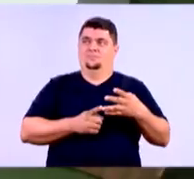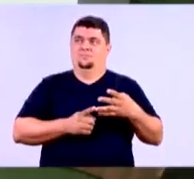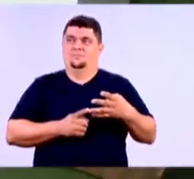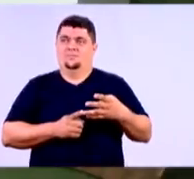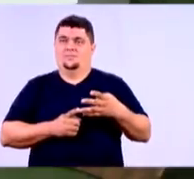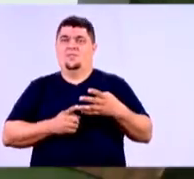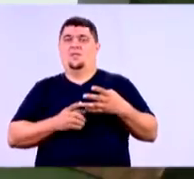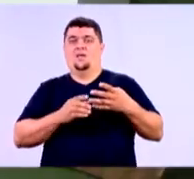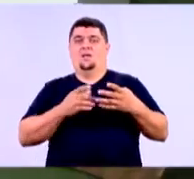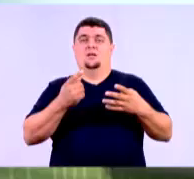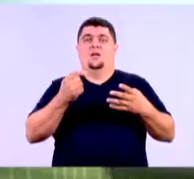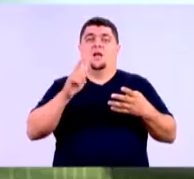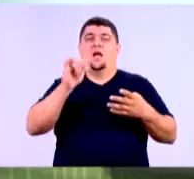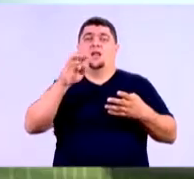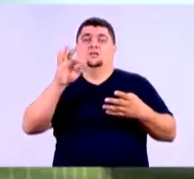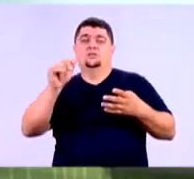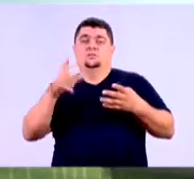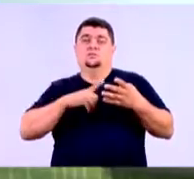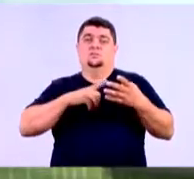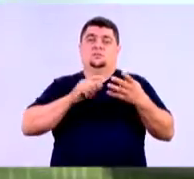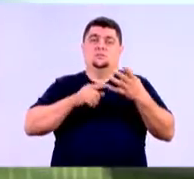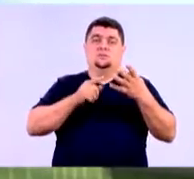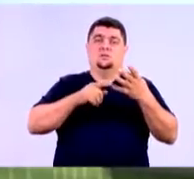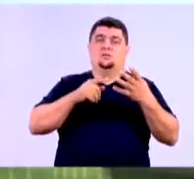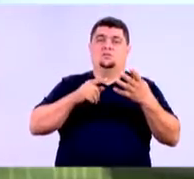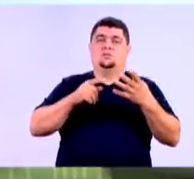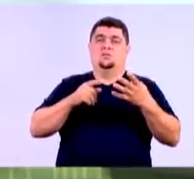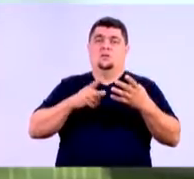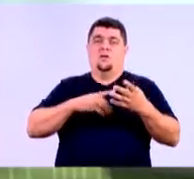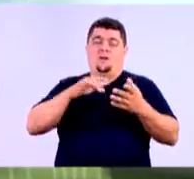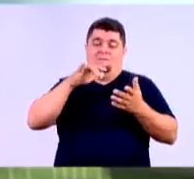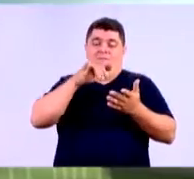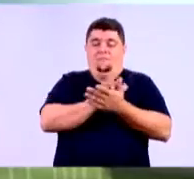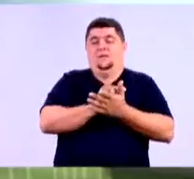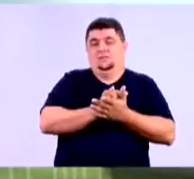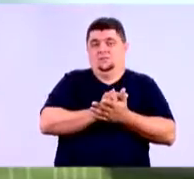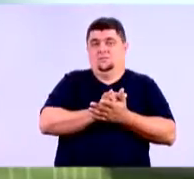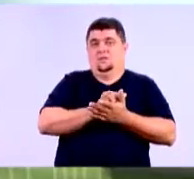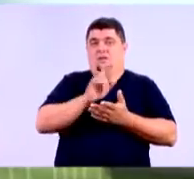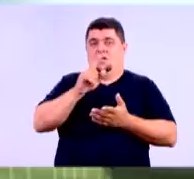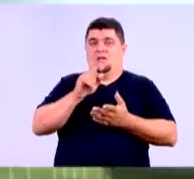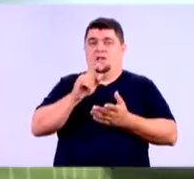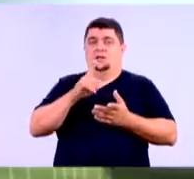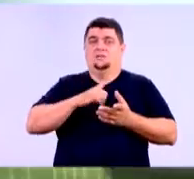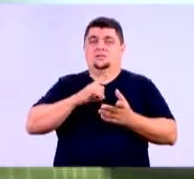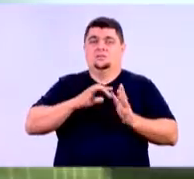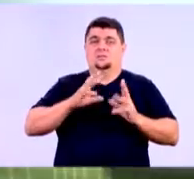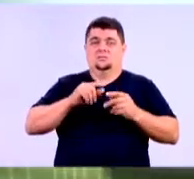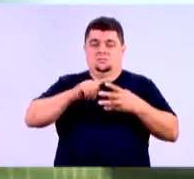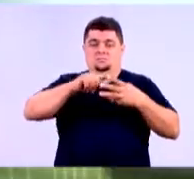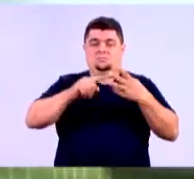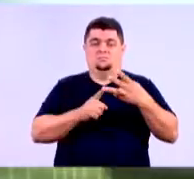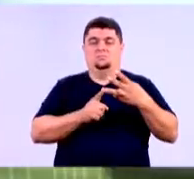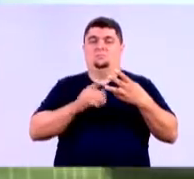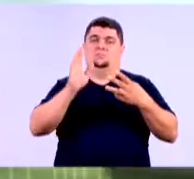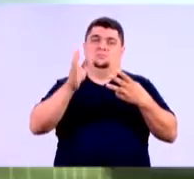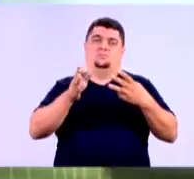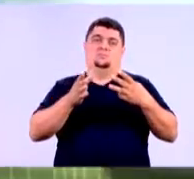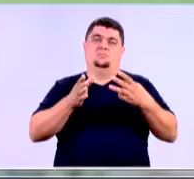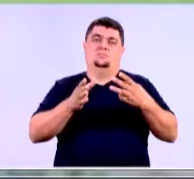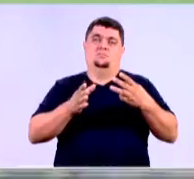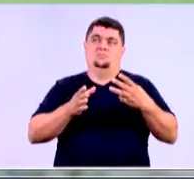capital garantidor e das condições. Né? A ficha cadastral, você vai conseguir identificar 3 desses 4